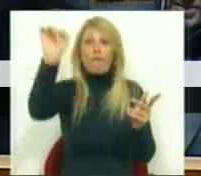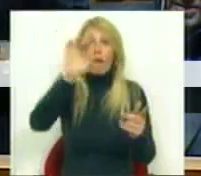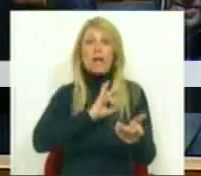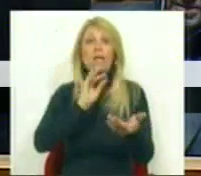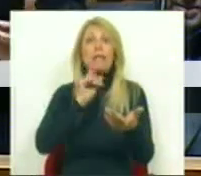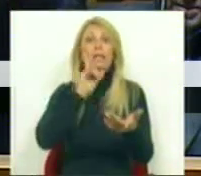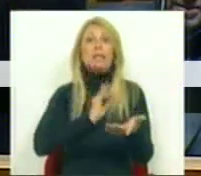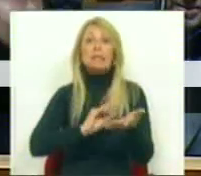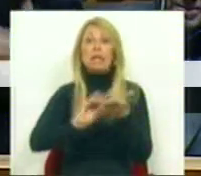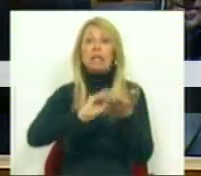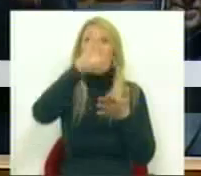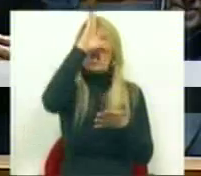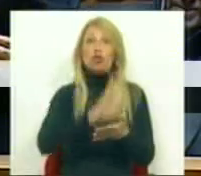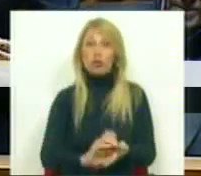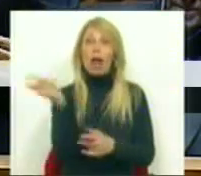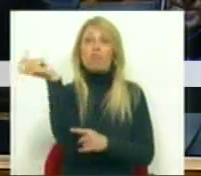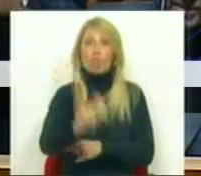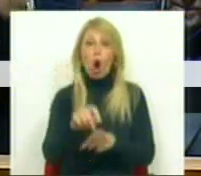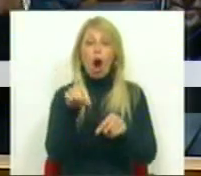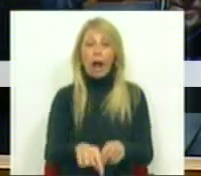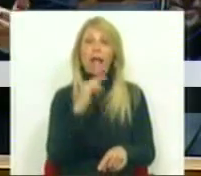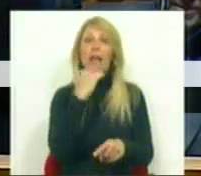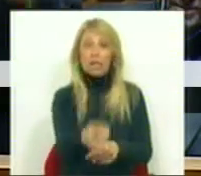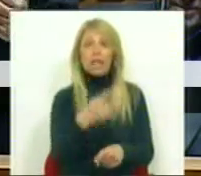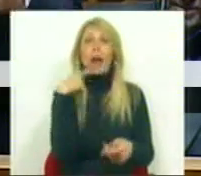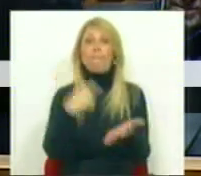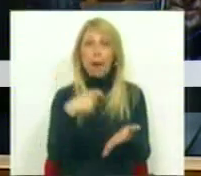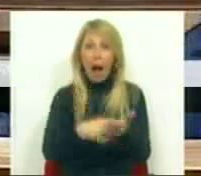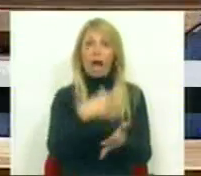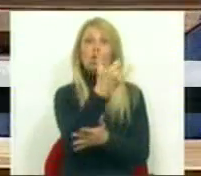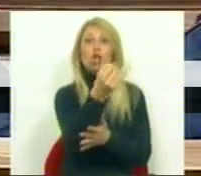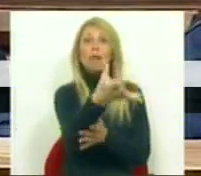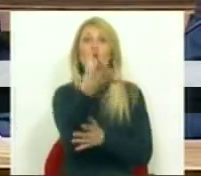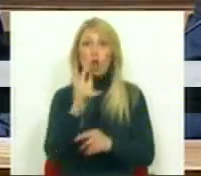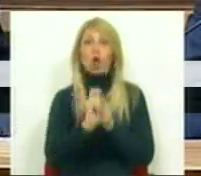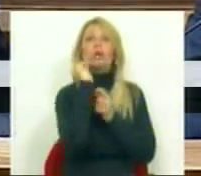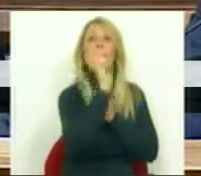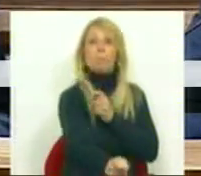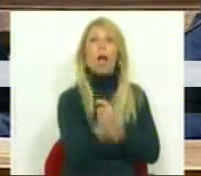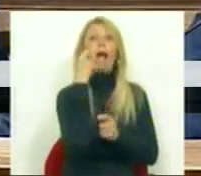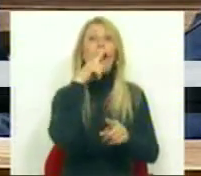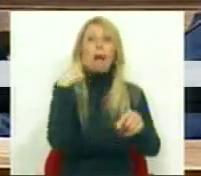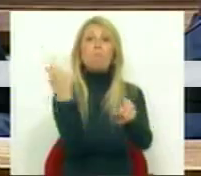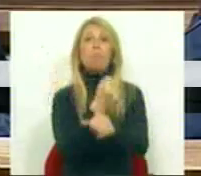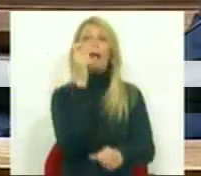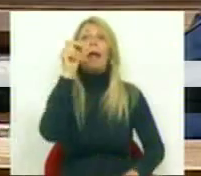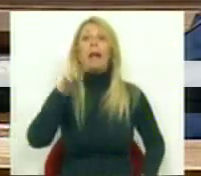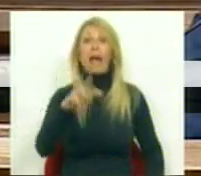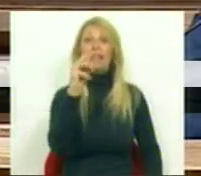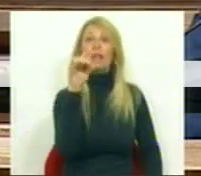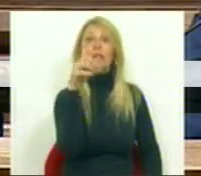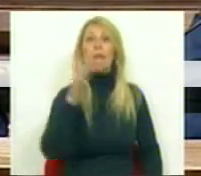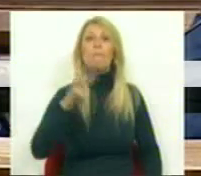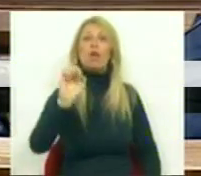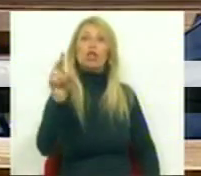vai pagar em 2012 a quem comprou a REN 36 milhões de euros pelos